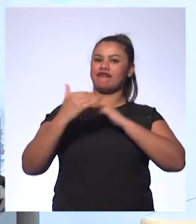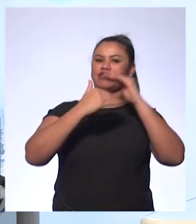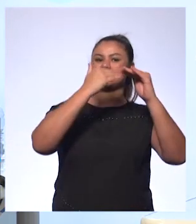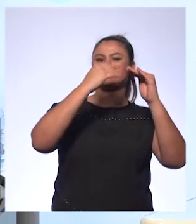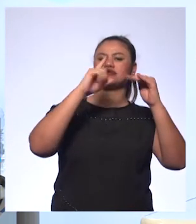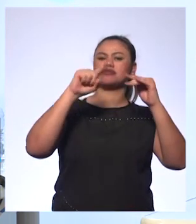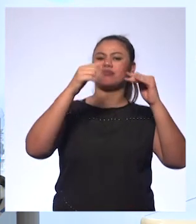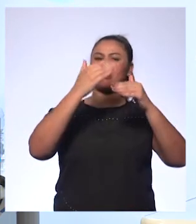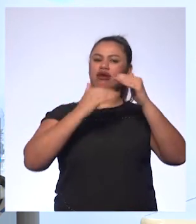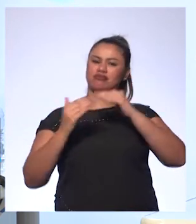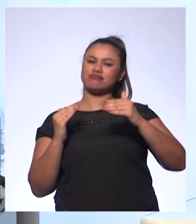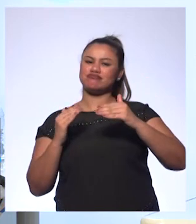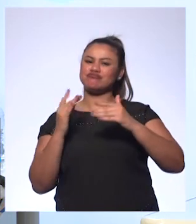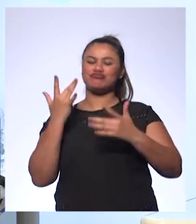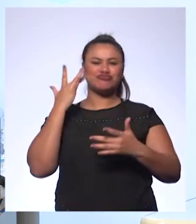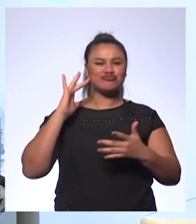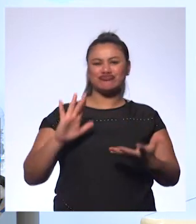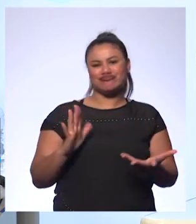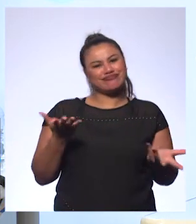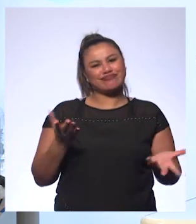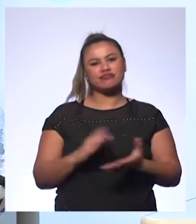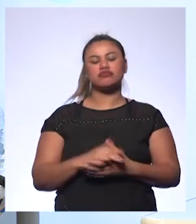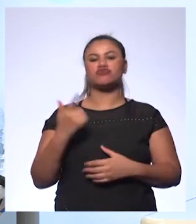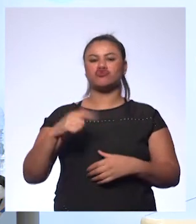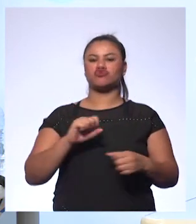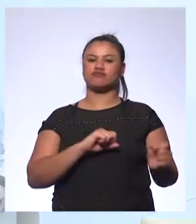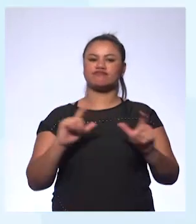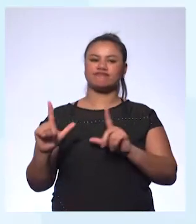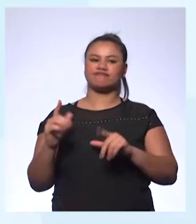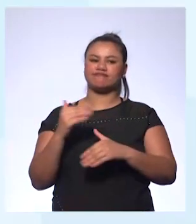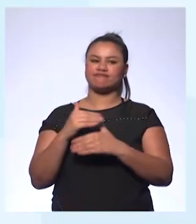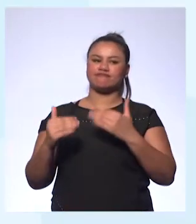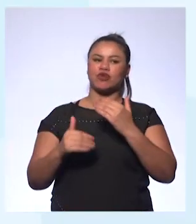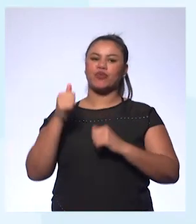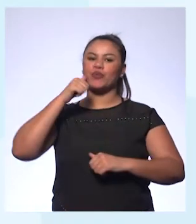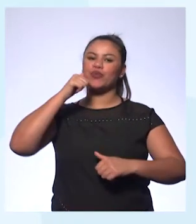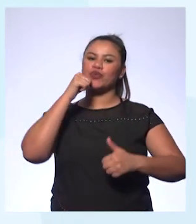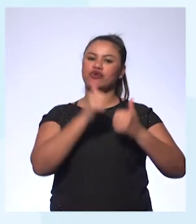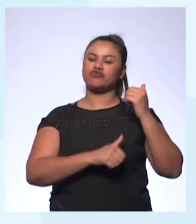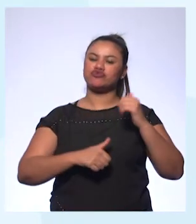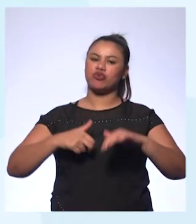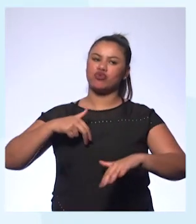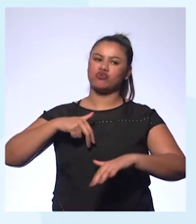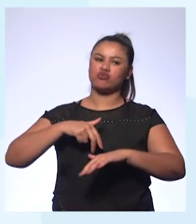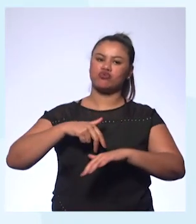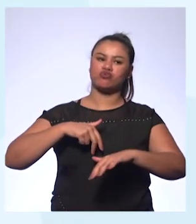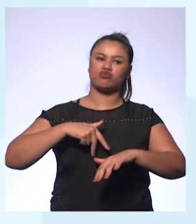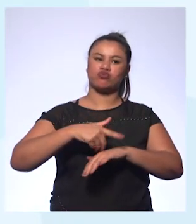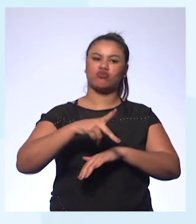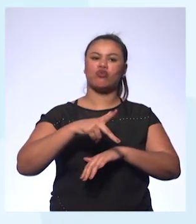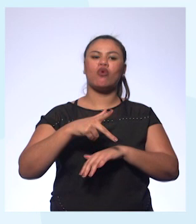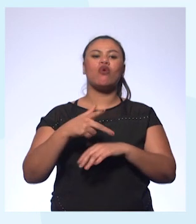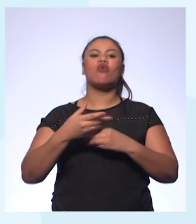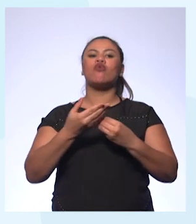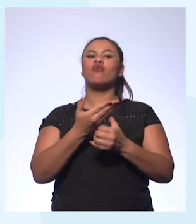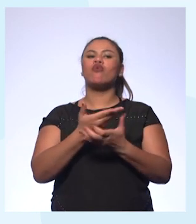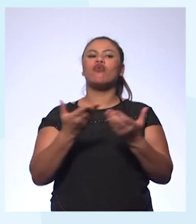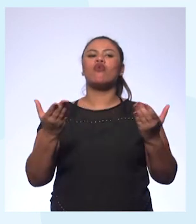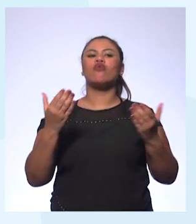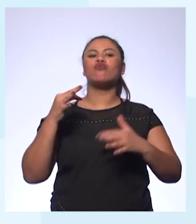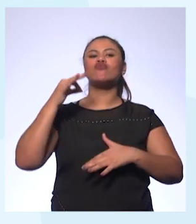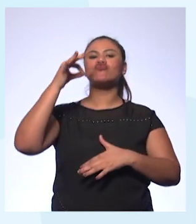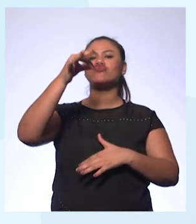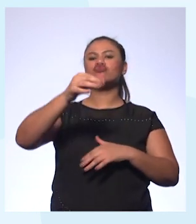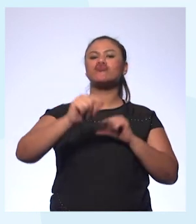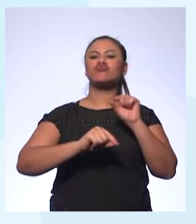atrás a gente mas tudo bem Vamos agora o próximo slide você tem aí o almoço a jogando futebol eu quero que vocês coloquem aí o que ela